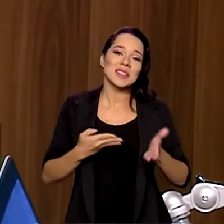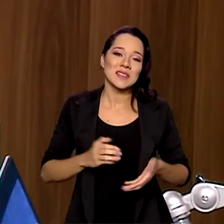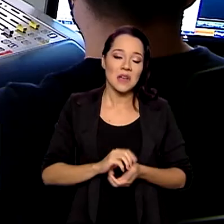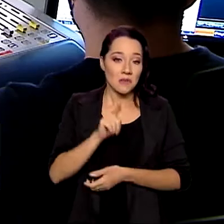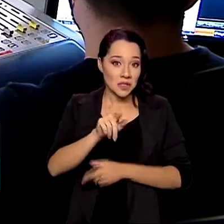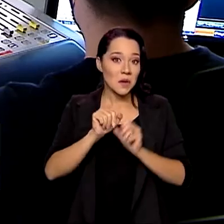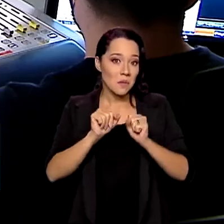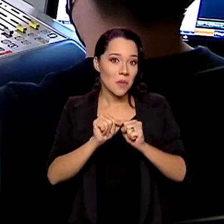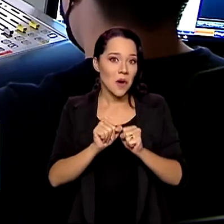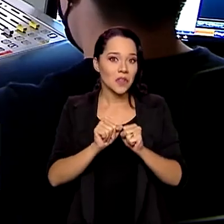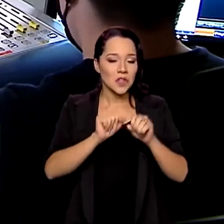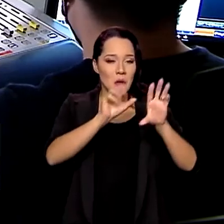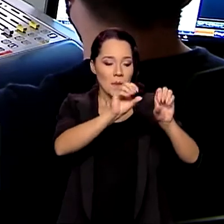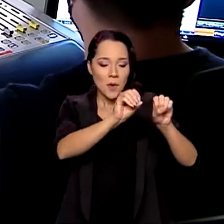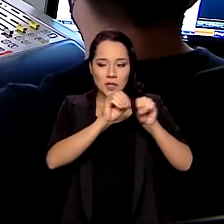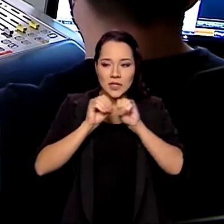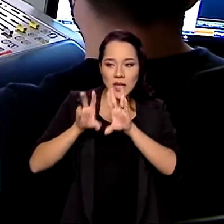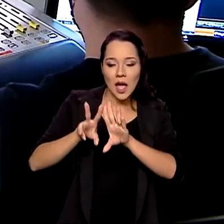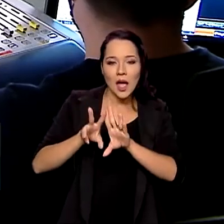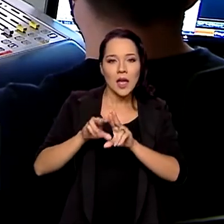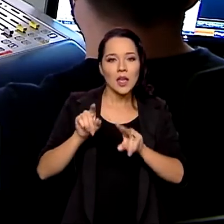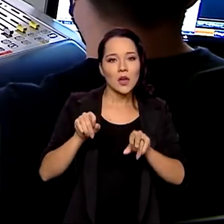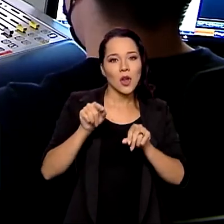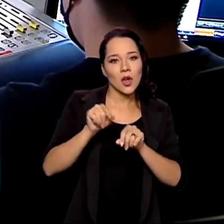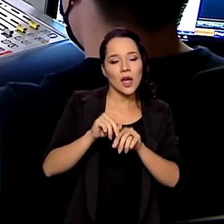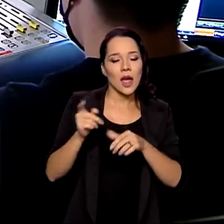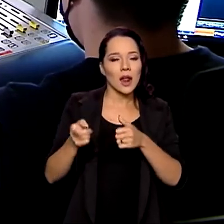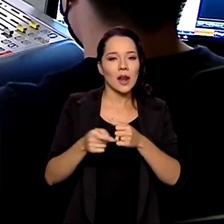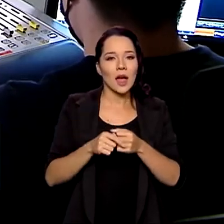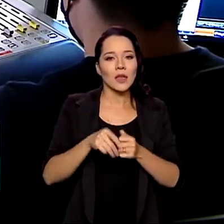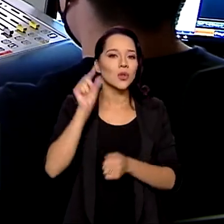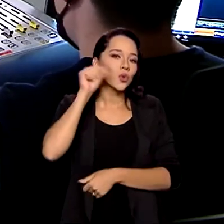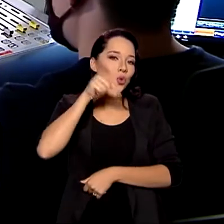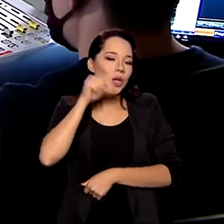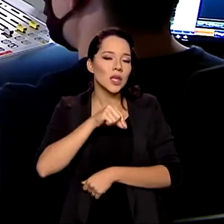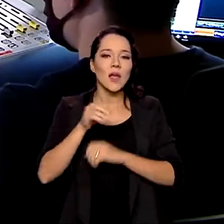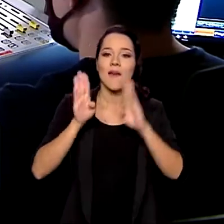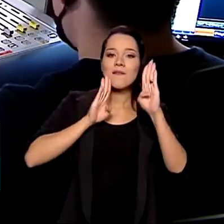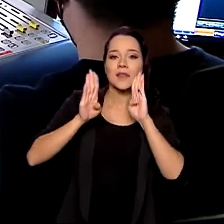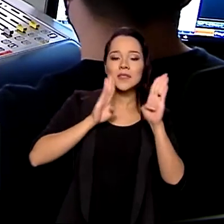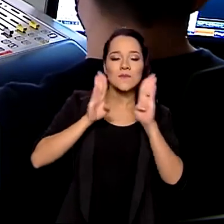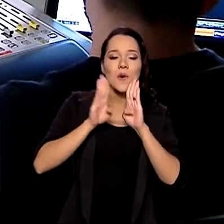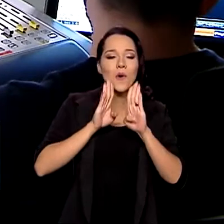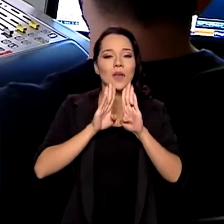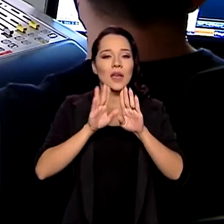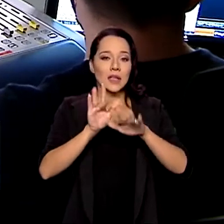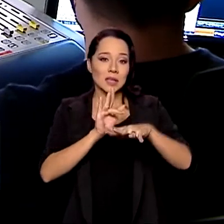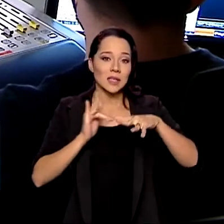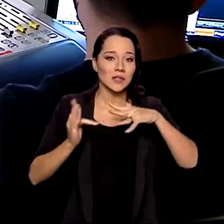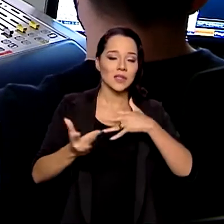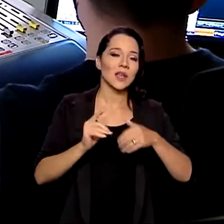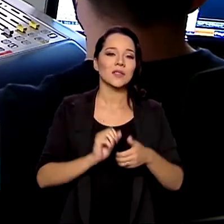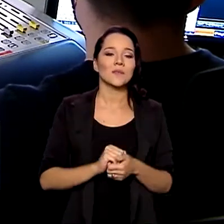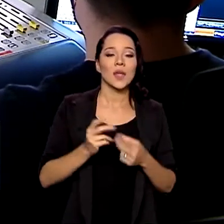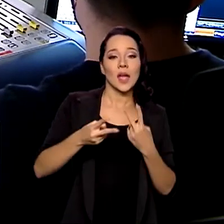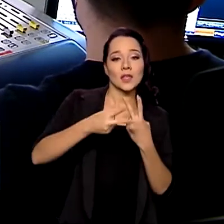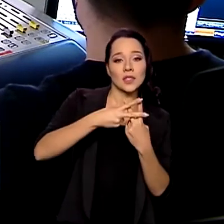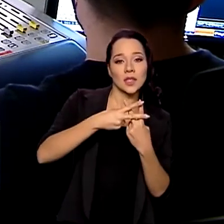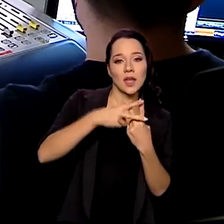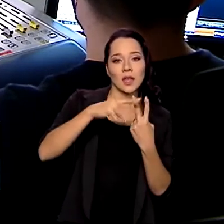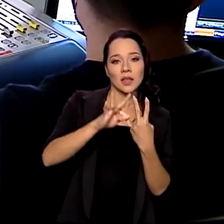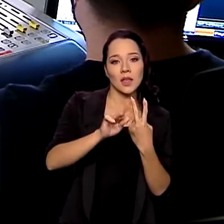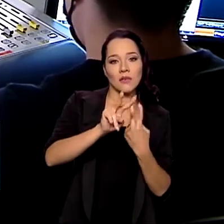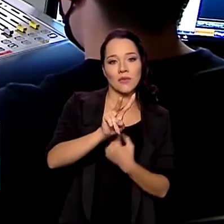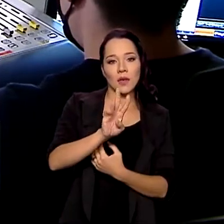Você pode postar e marcar a gente lá no Twitter, no Facebook, nas redes sociais, marcar com a hashtag